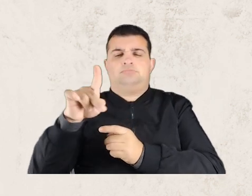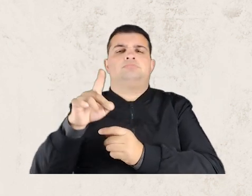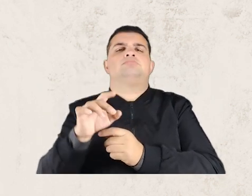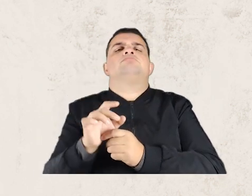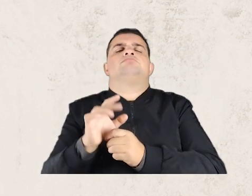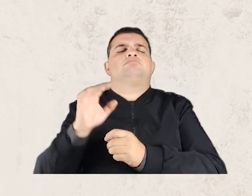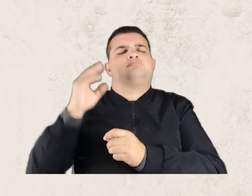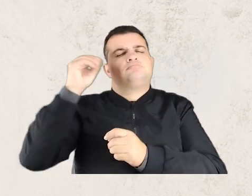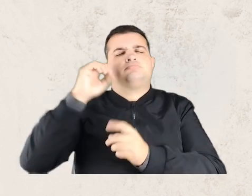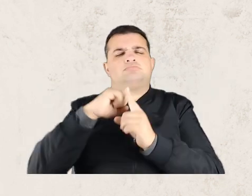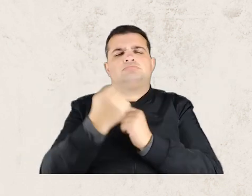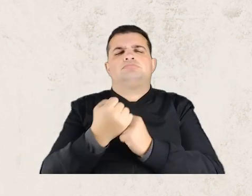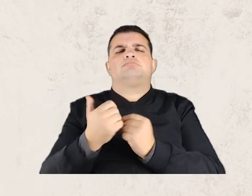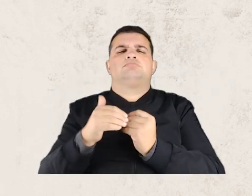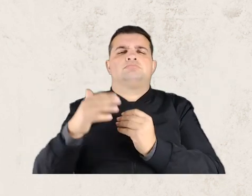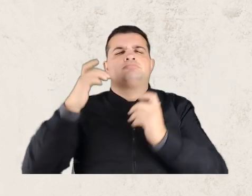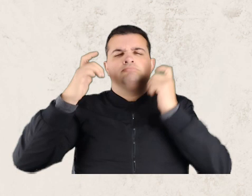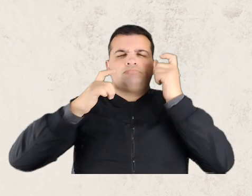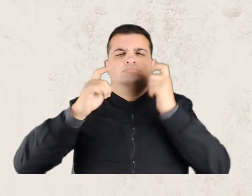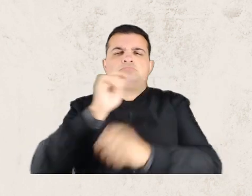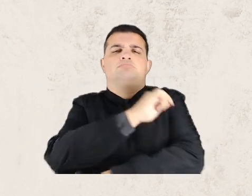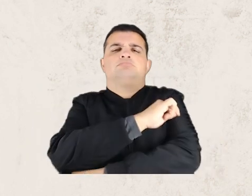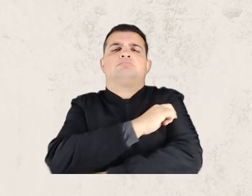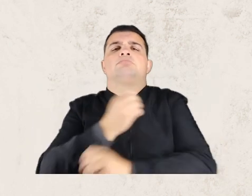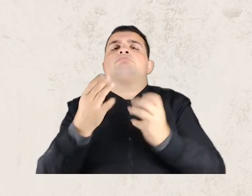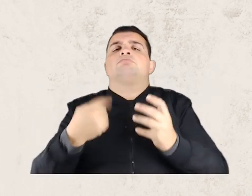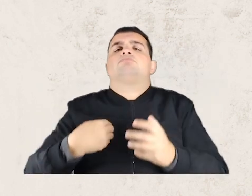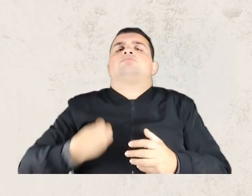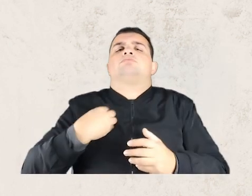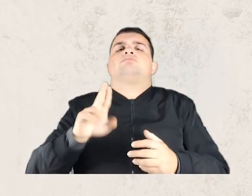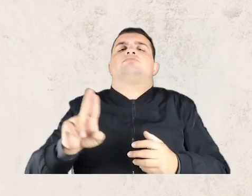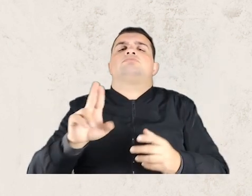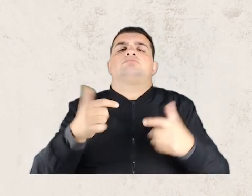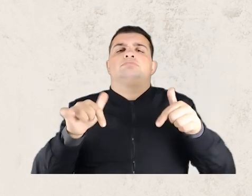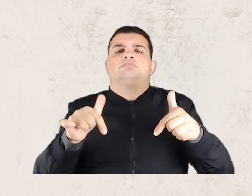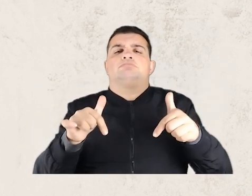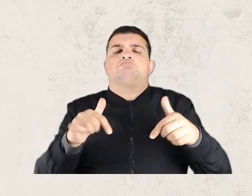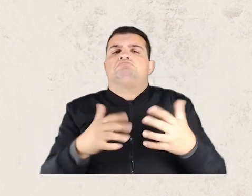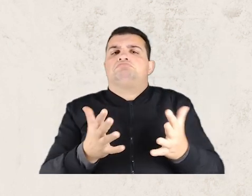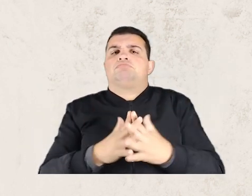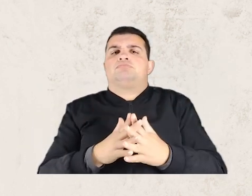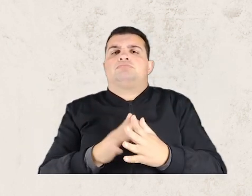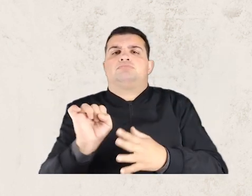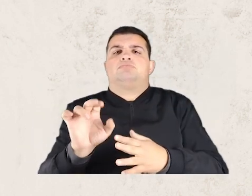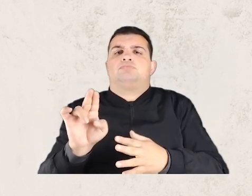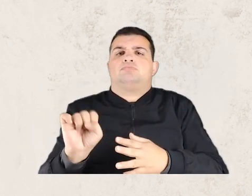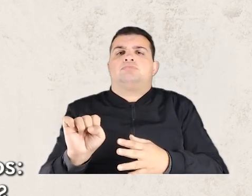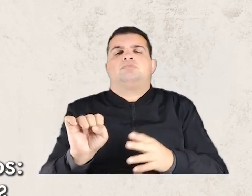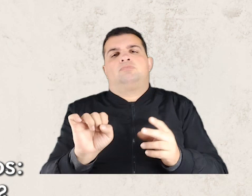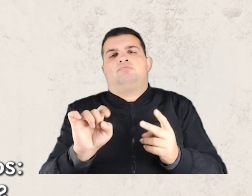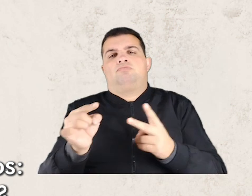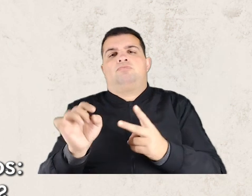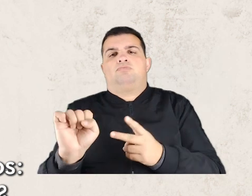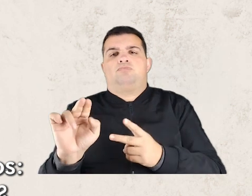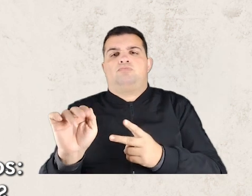Segundo o psicólogo Galeão, foi um movimento cíclico. Uma coisa puxou a outra. Eu me lembro de começar a dar aula de psicologia social,